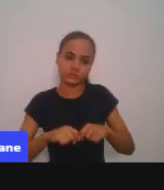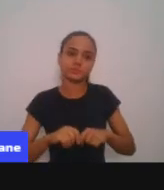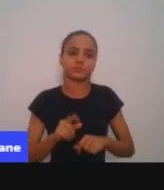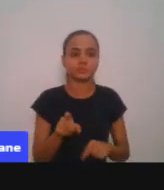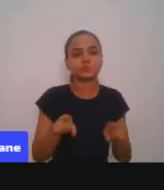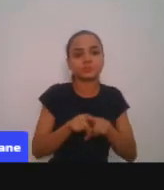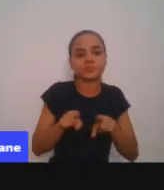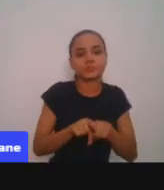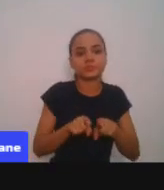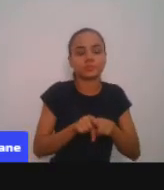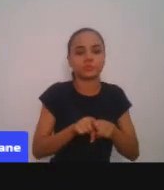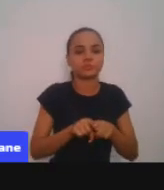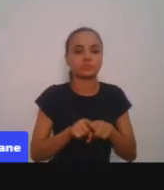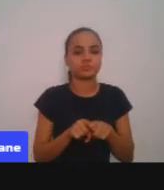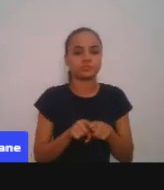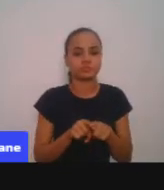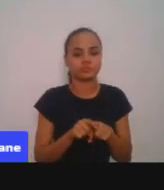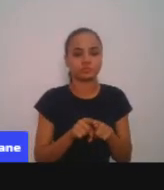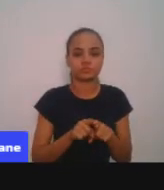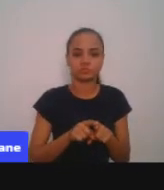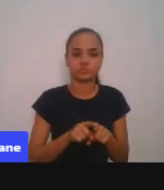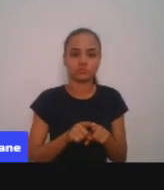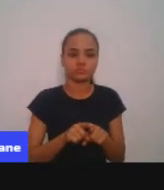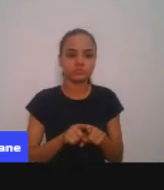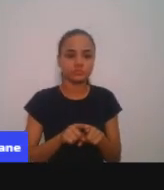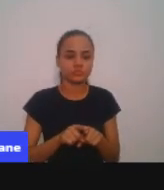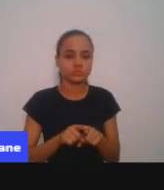disso, o PowerPoint não é